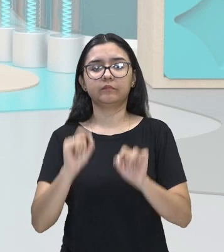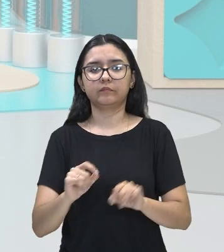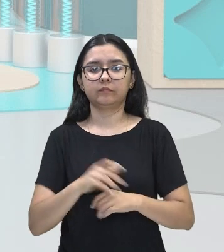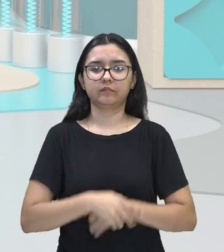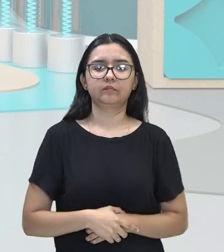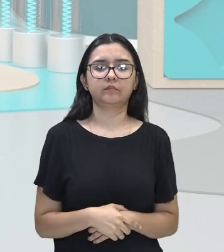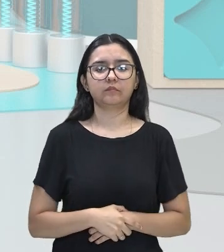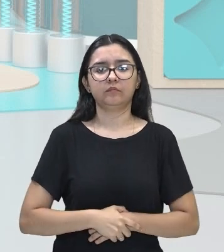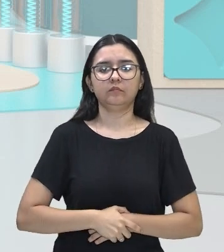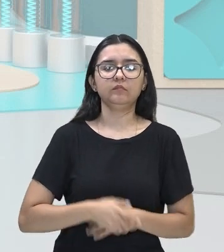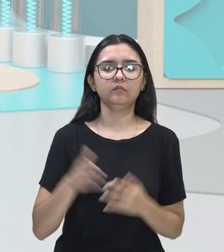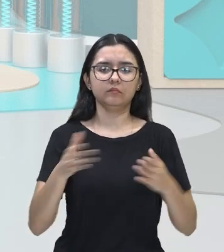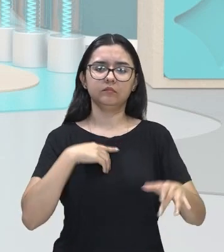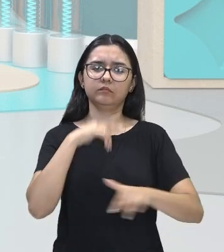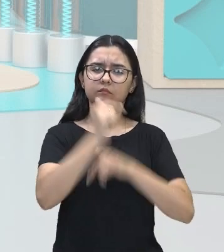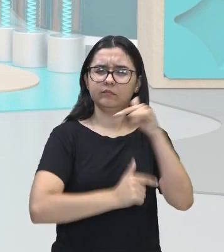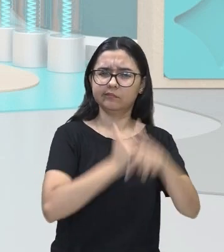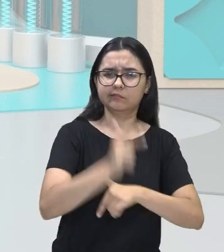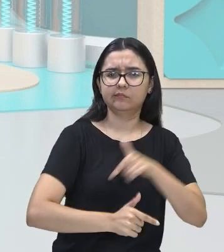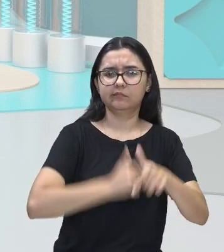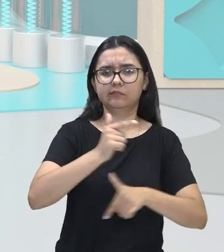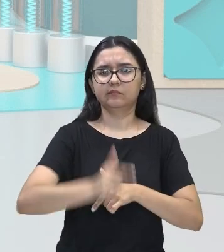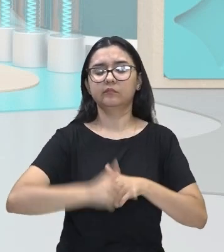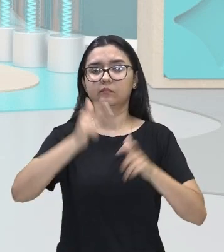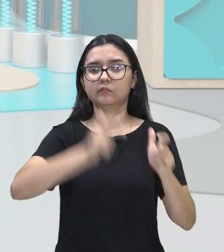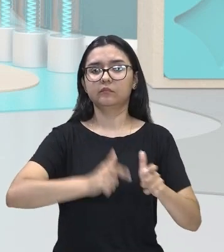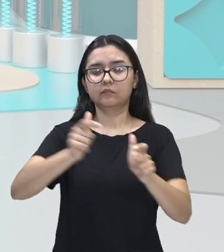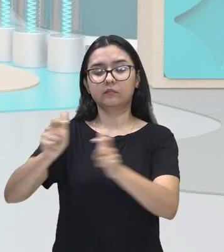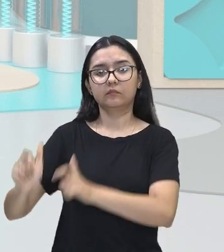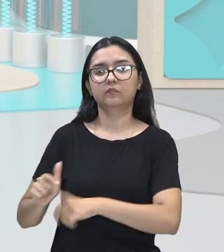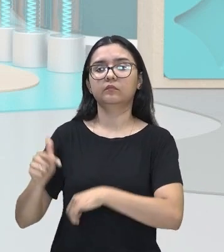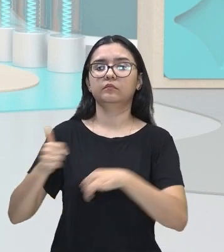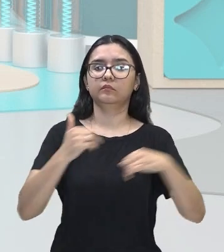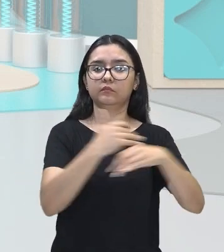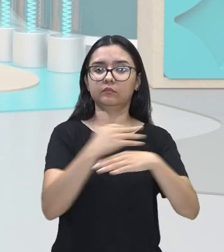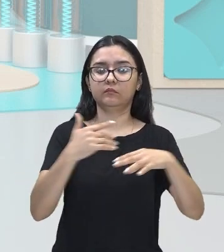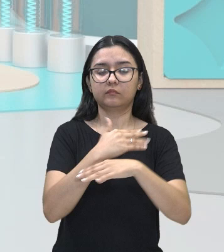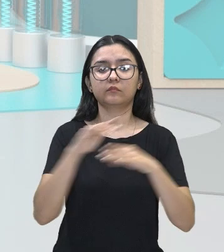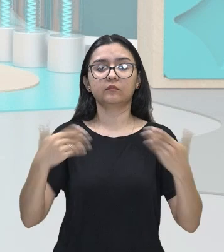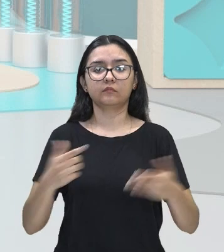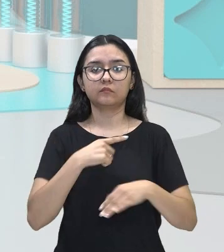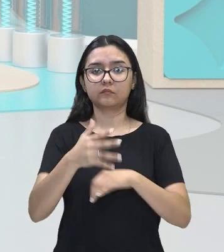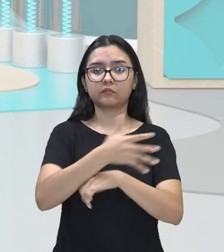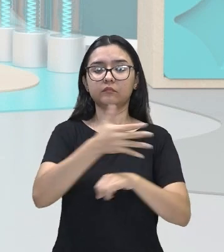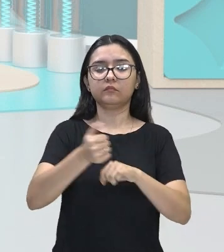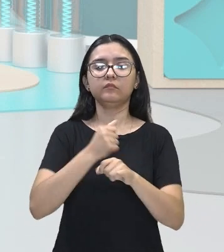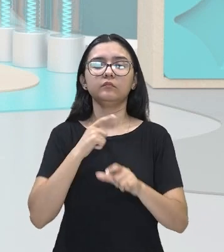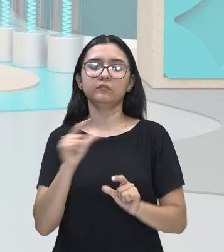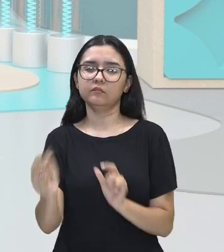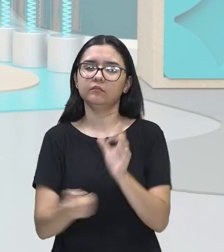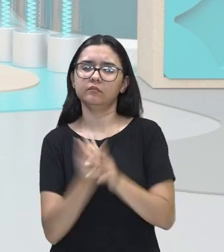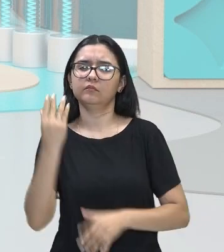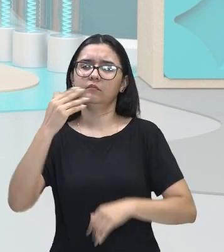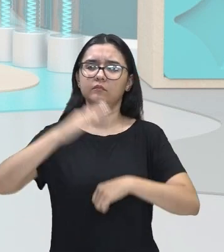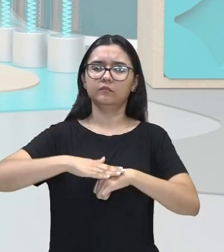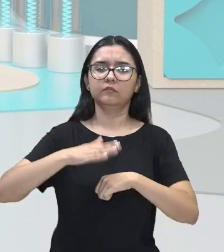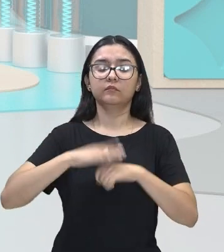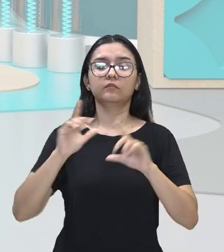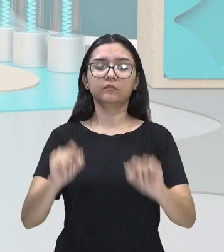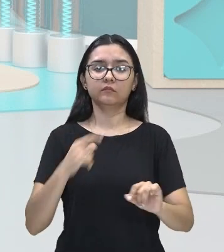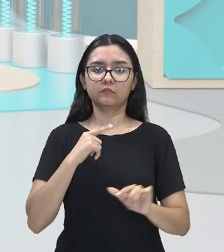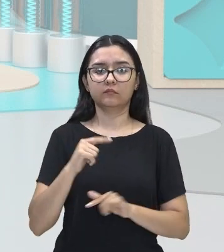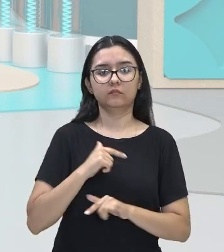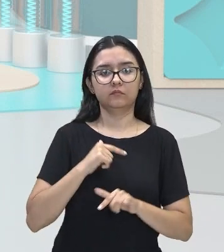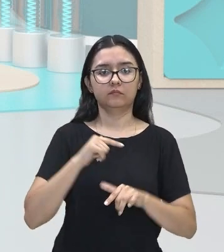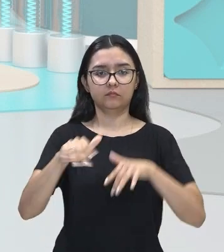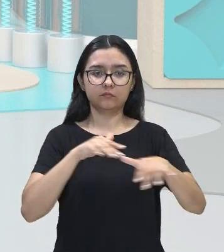trazidos ali, né, para trabalhar nos locais, nas colônias, e aí que desenvolveram ali os estilos, dentre muitos a gente vai